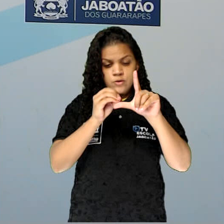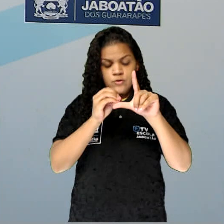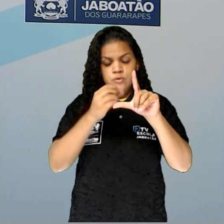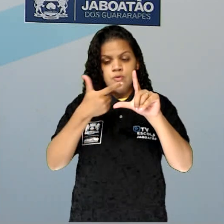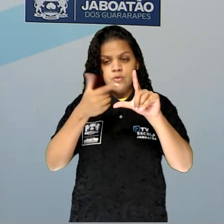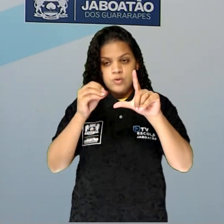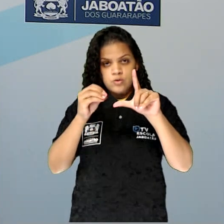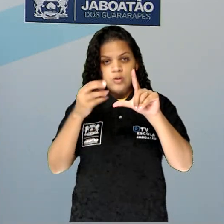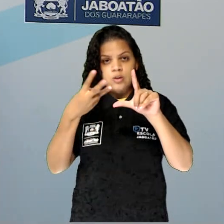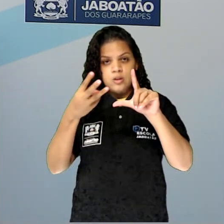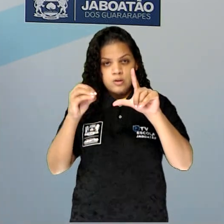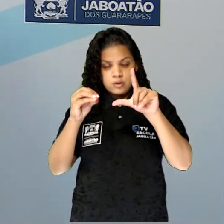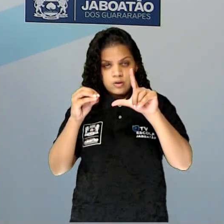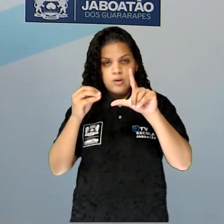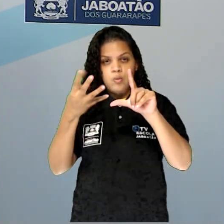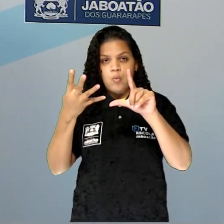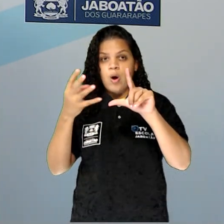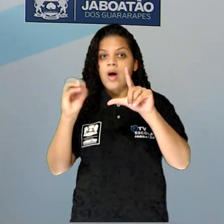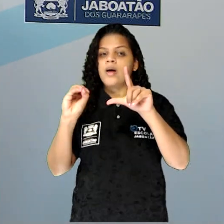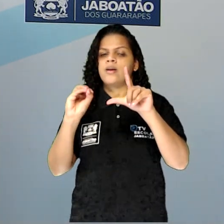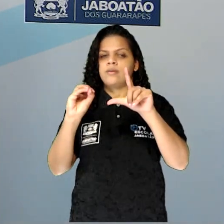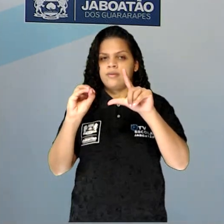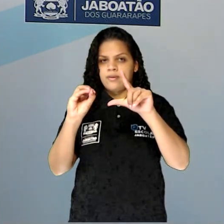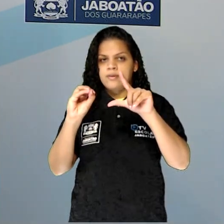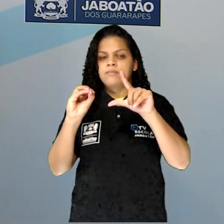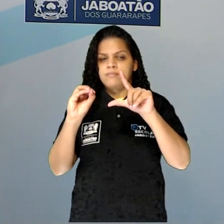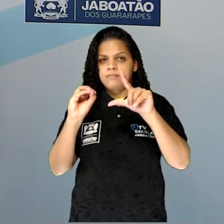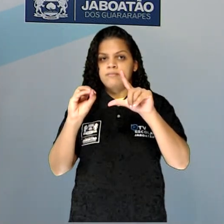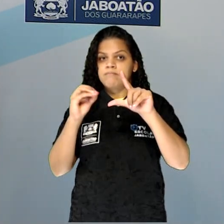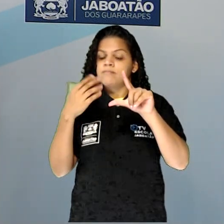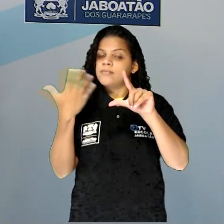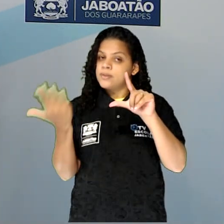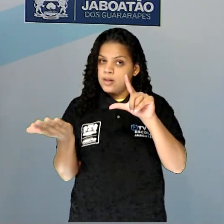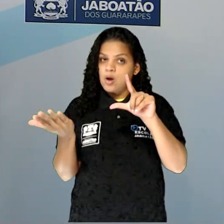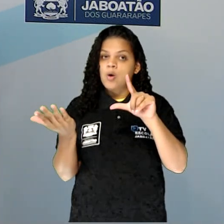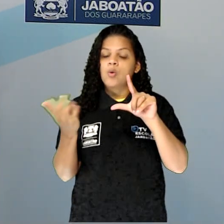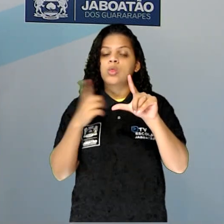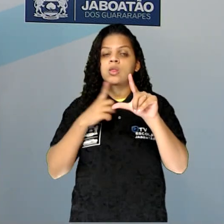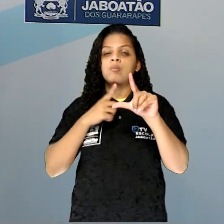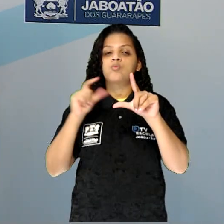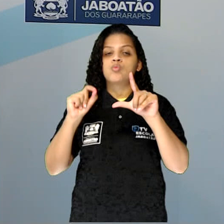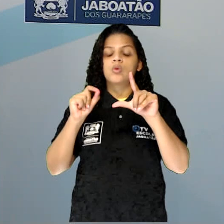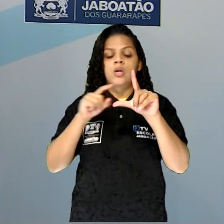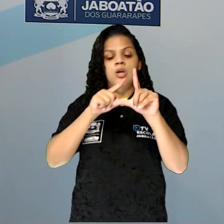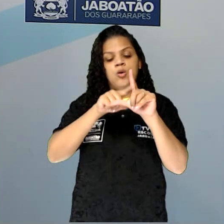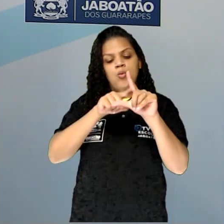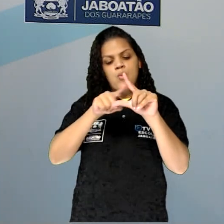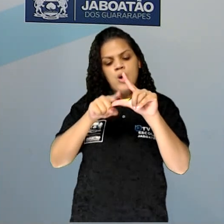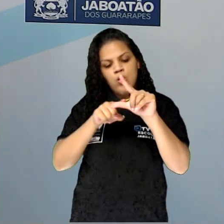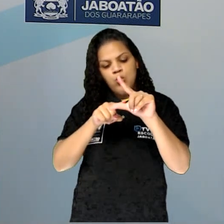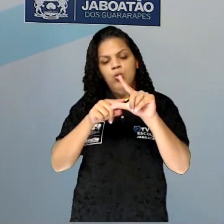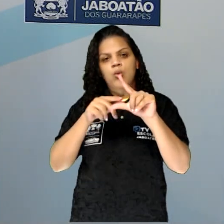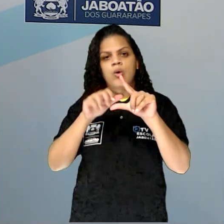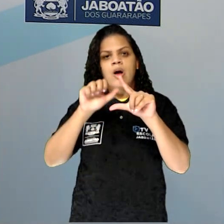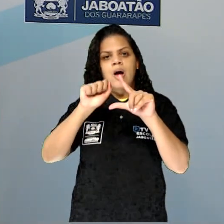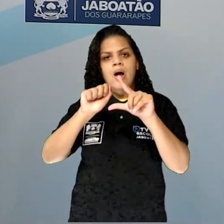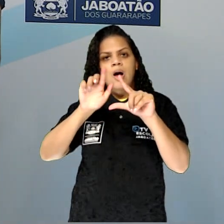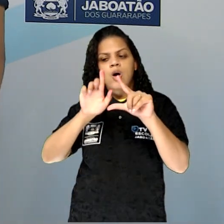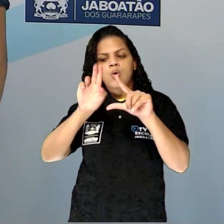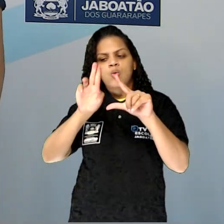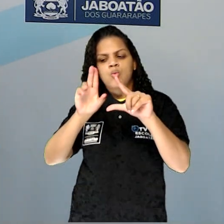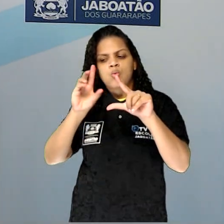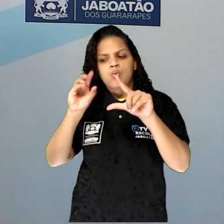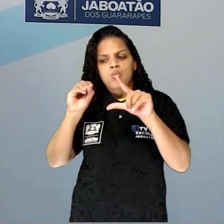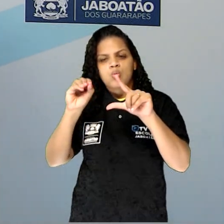20 30 40 portanto nós temos aqui um ângulo agudo pois